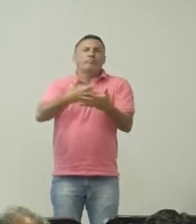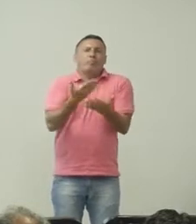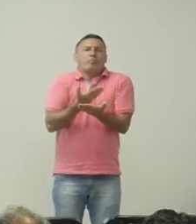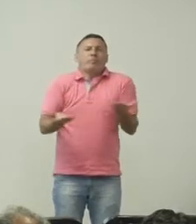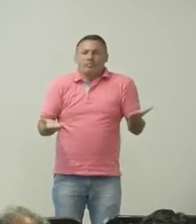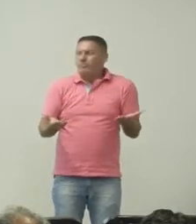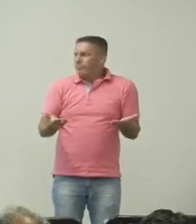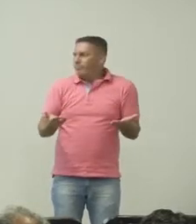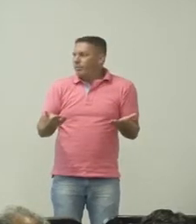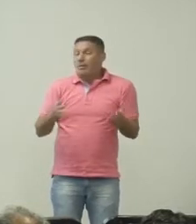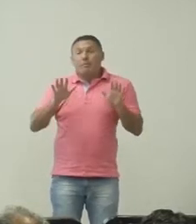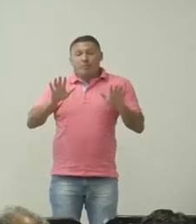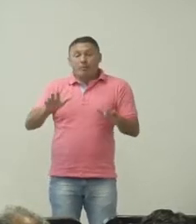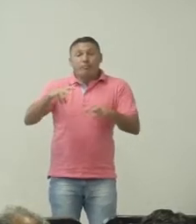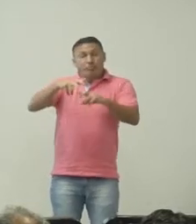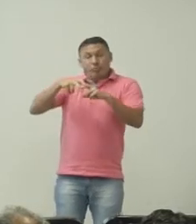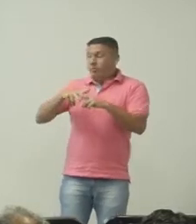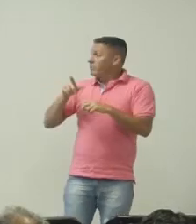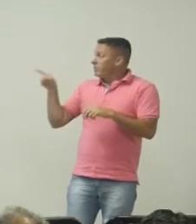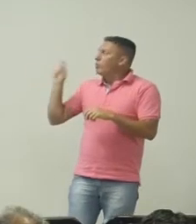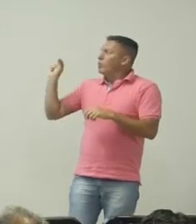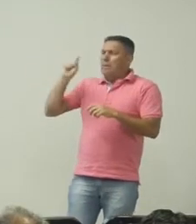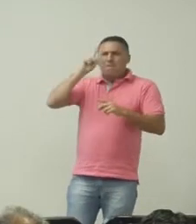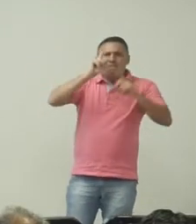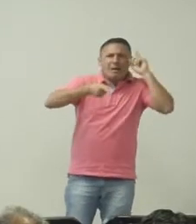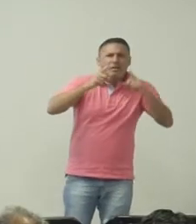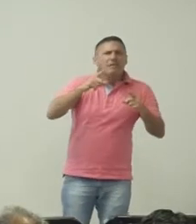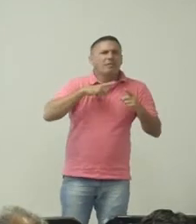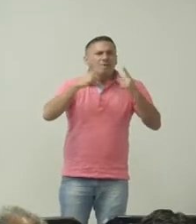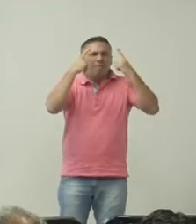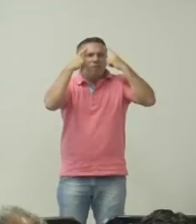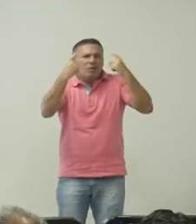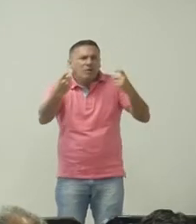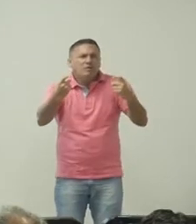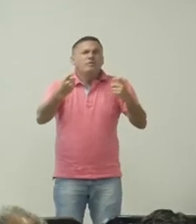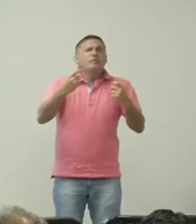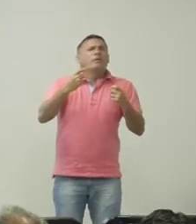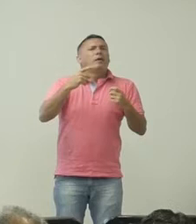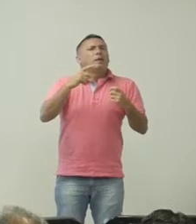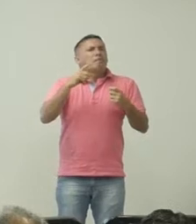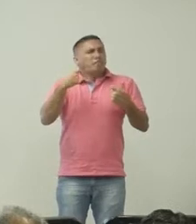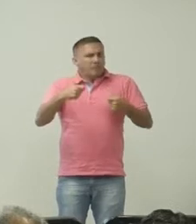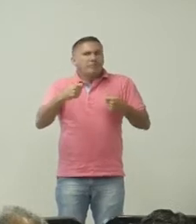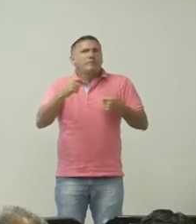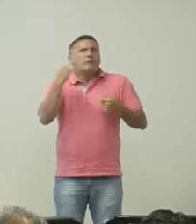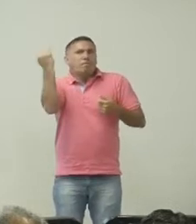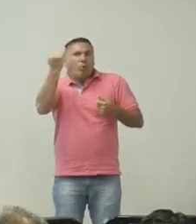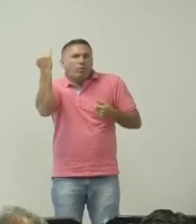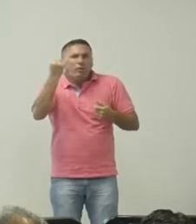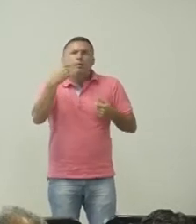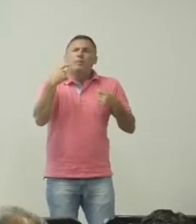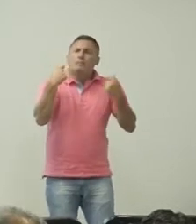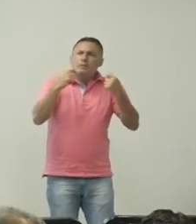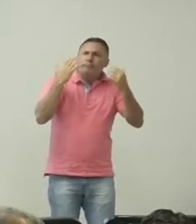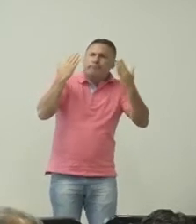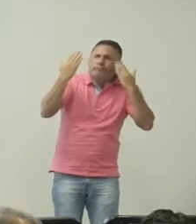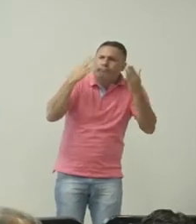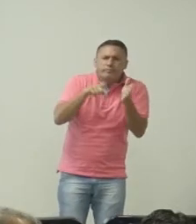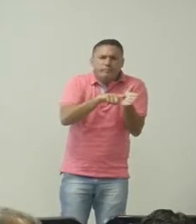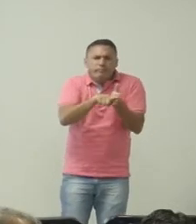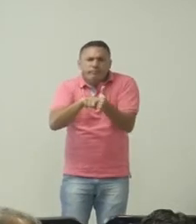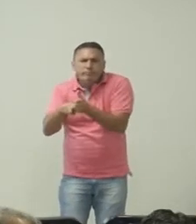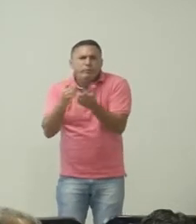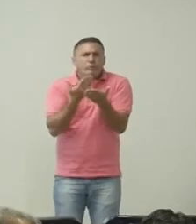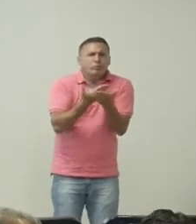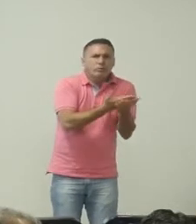Então, a questão do patriarcado e da violência, ela se torna importante a gente analisar, porque as pessoas, né,